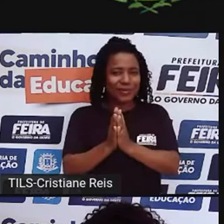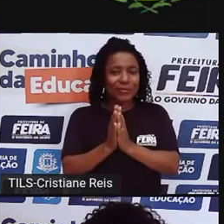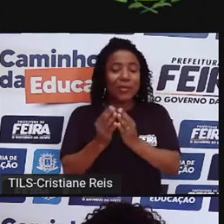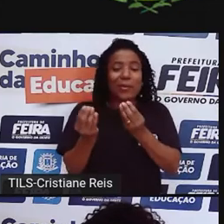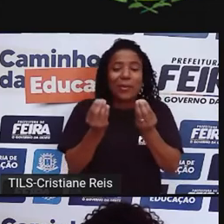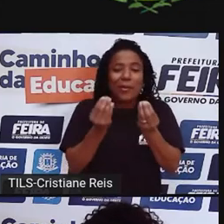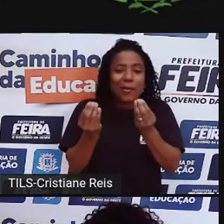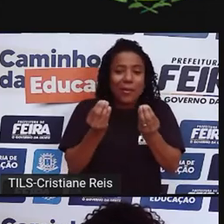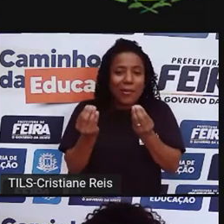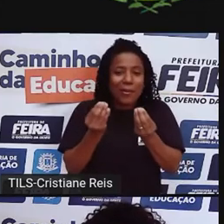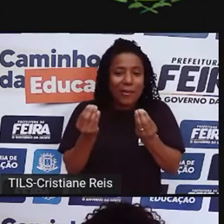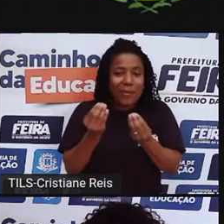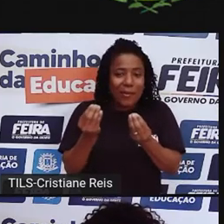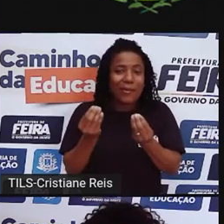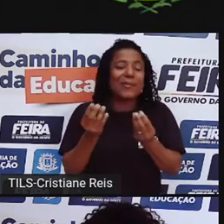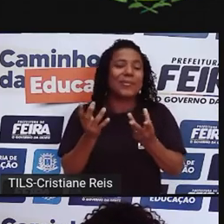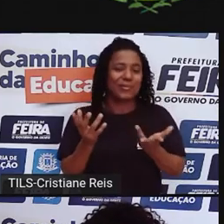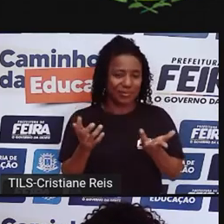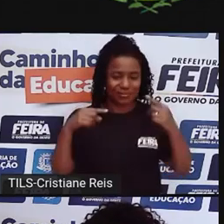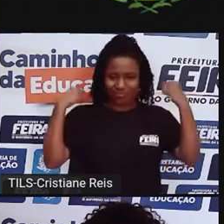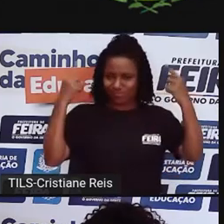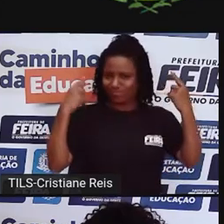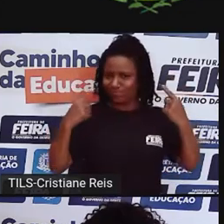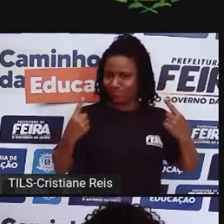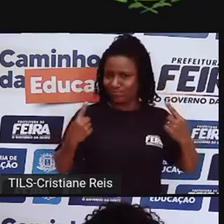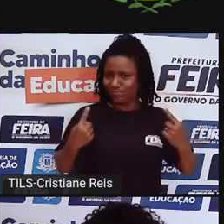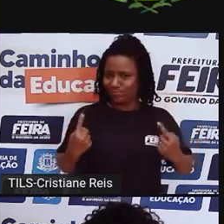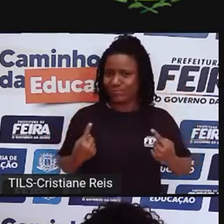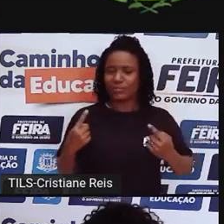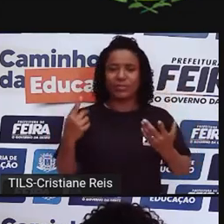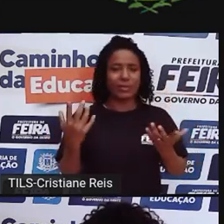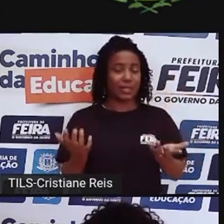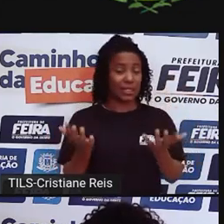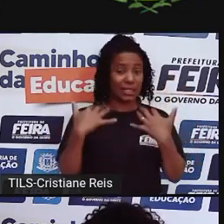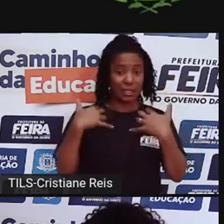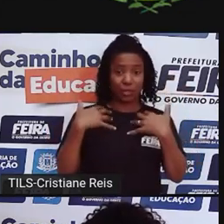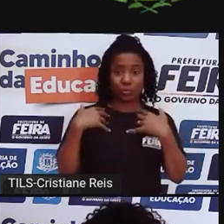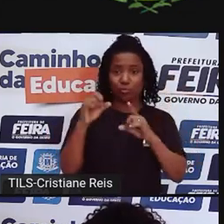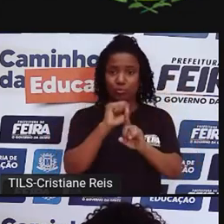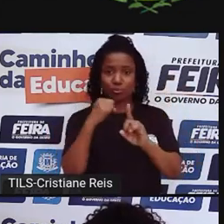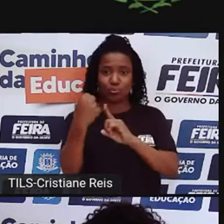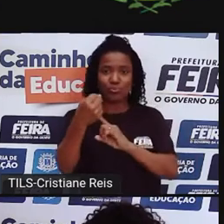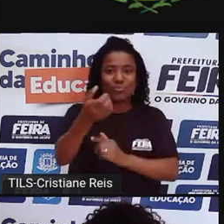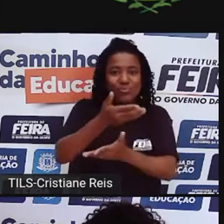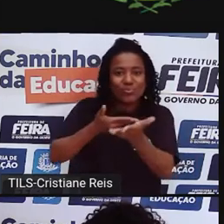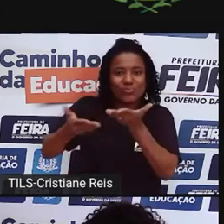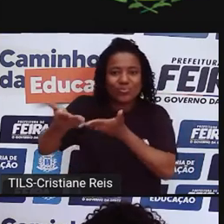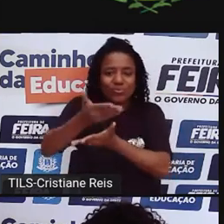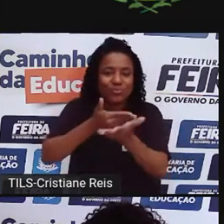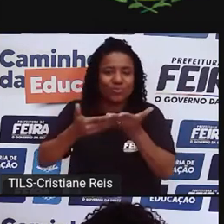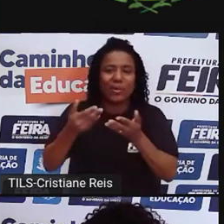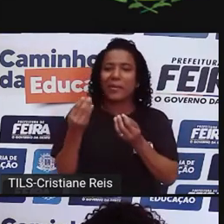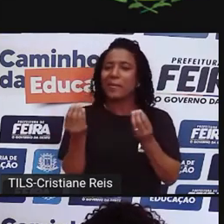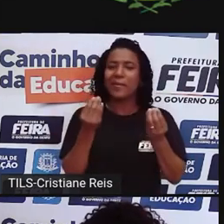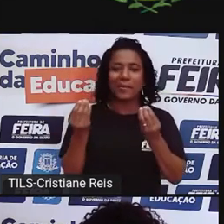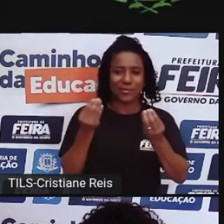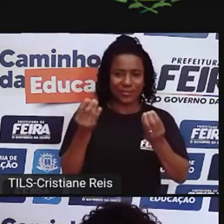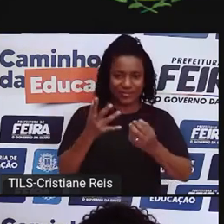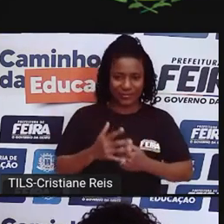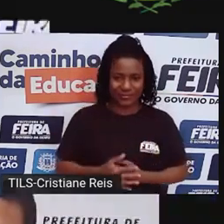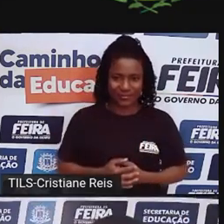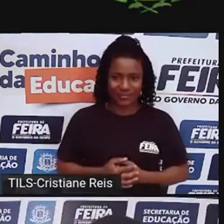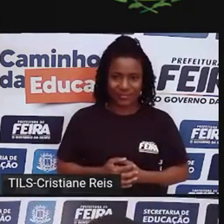perspectiva e como que o cabelo ele mexe nas estruturas sociais, ele mexe no dia a dia das pessoas.